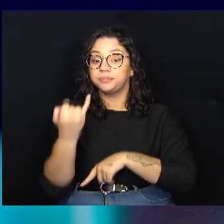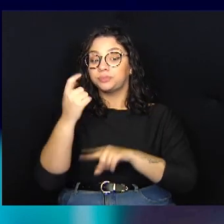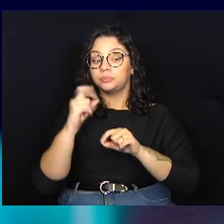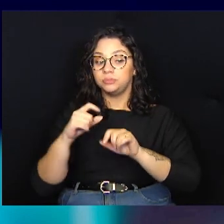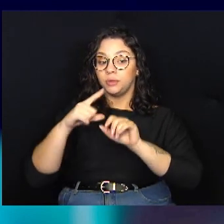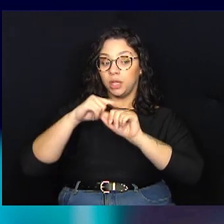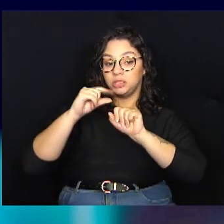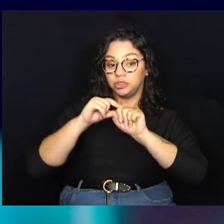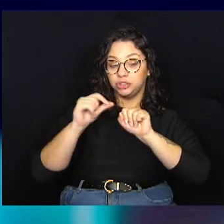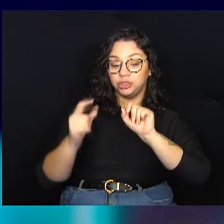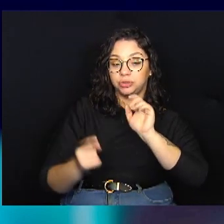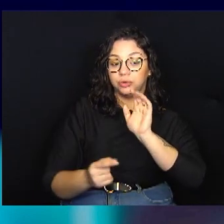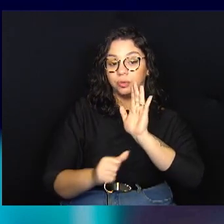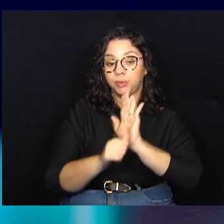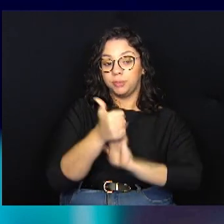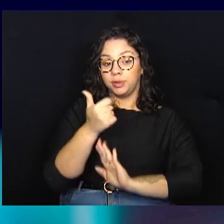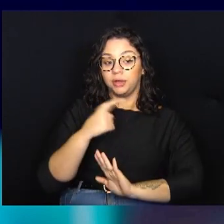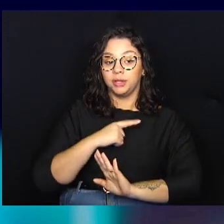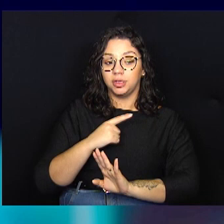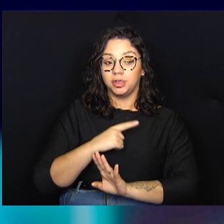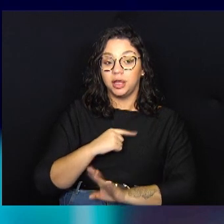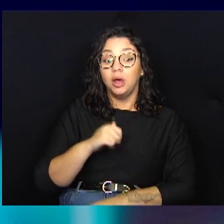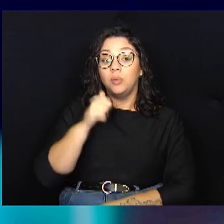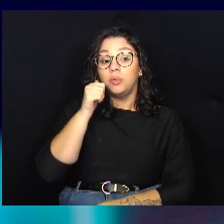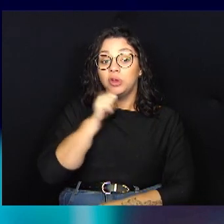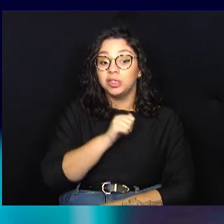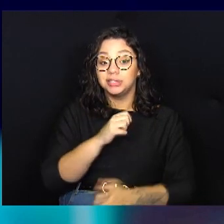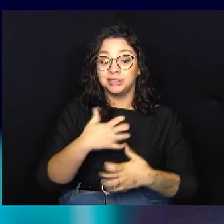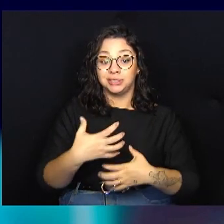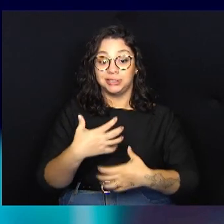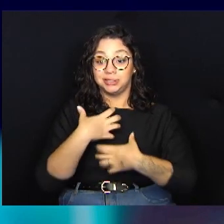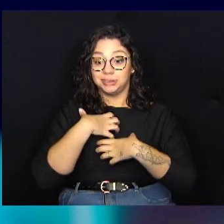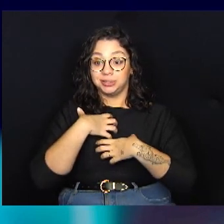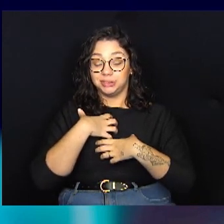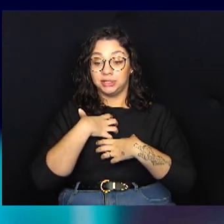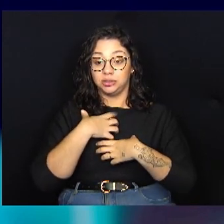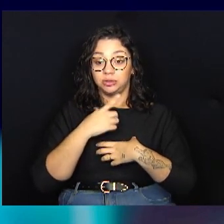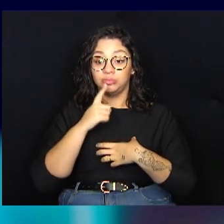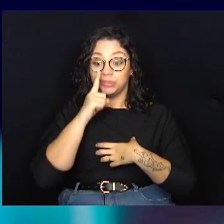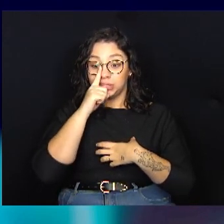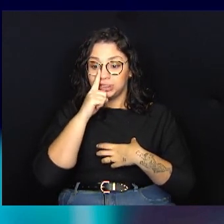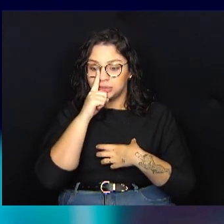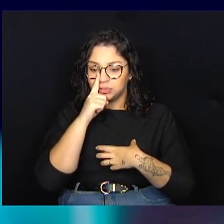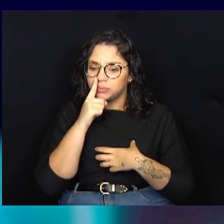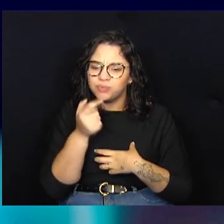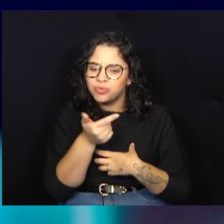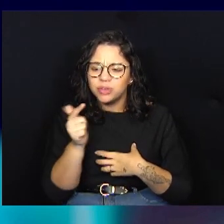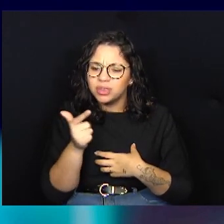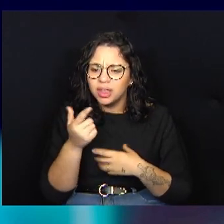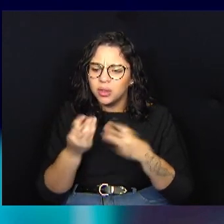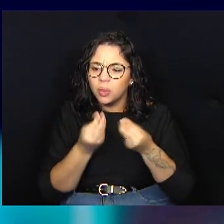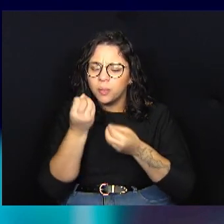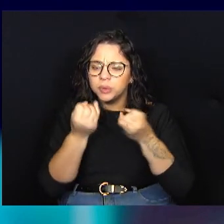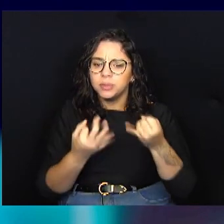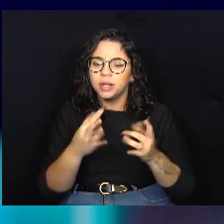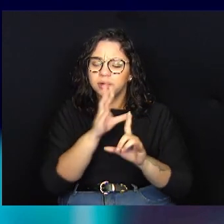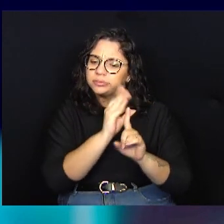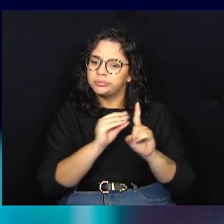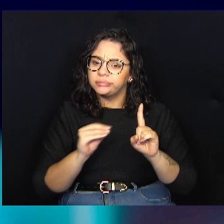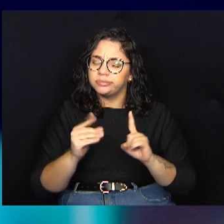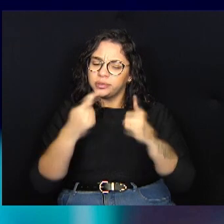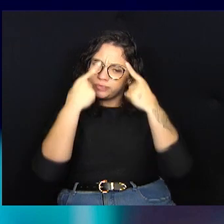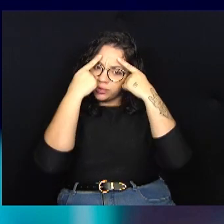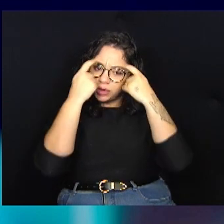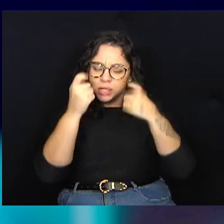1º, logo a seguinte expressão: mulheres que se sintam em situação de risco. Não tem como a gente falar de assédio e de violência contra a